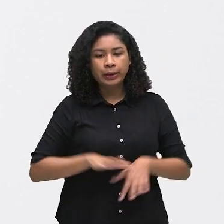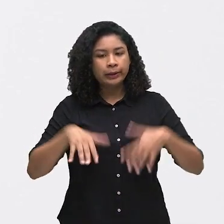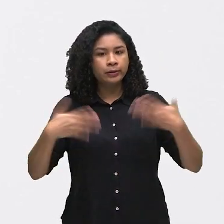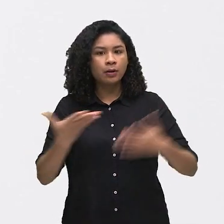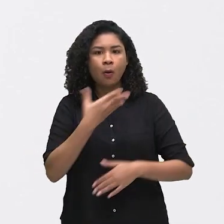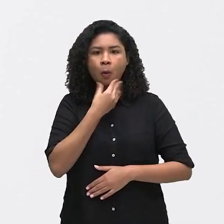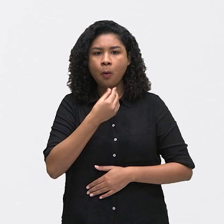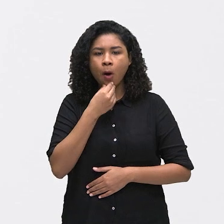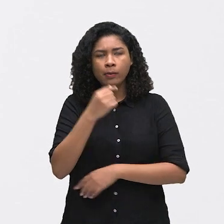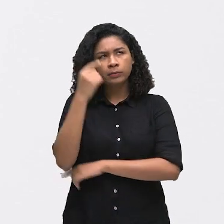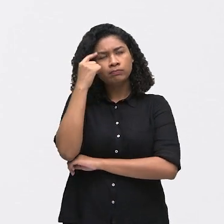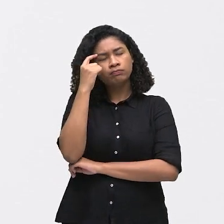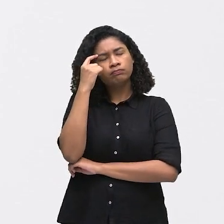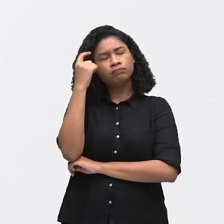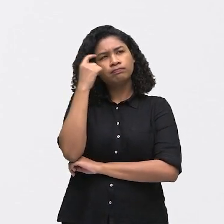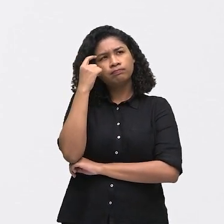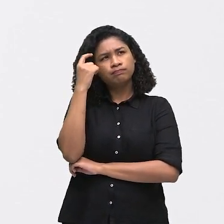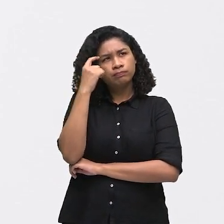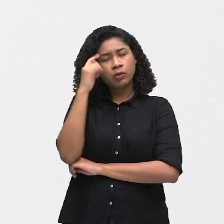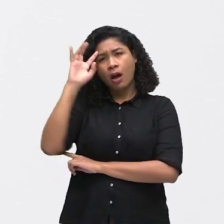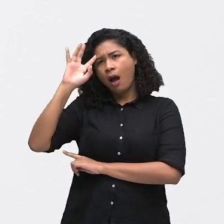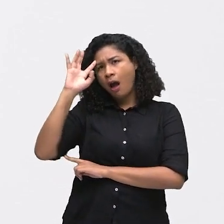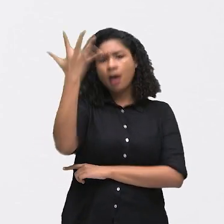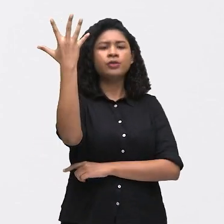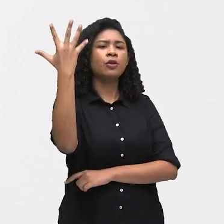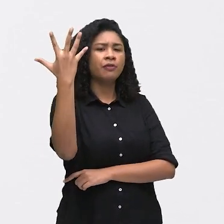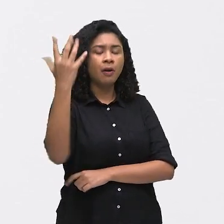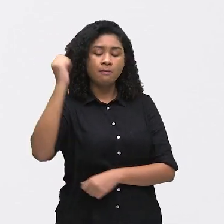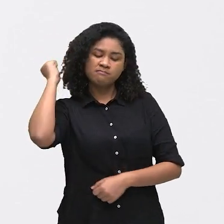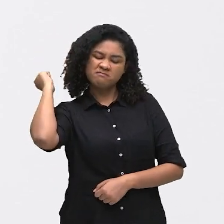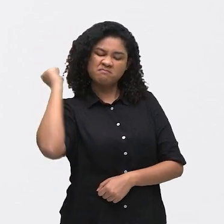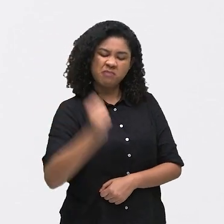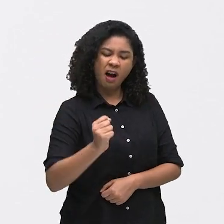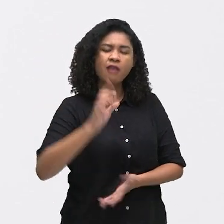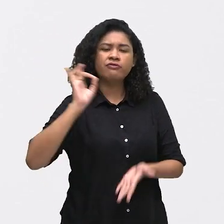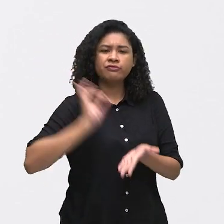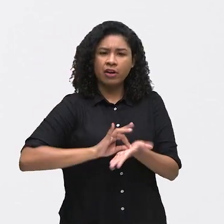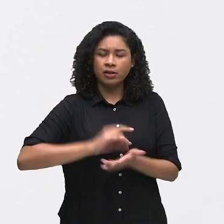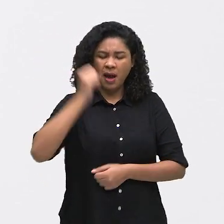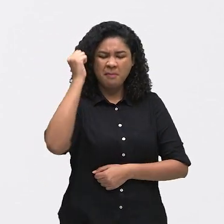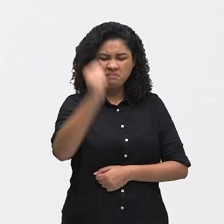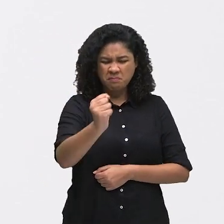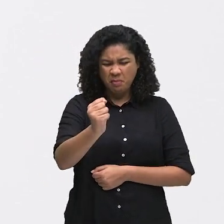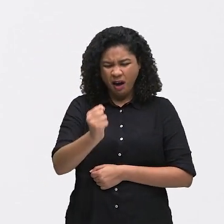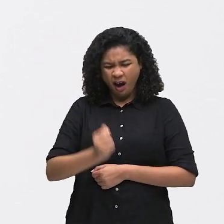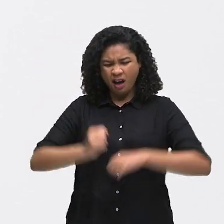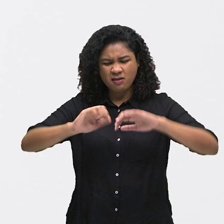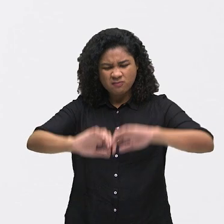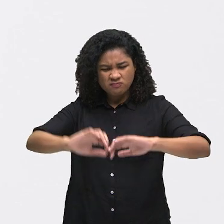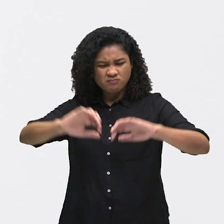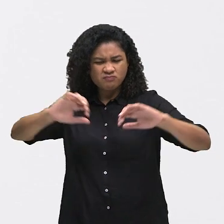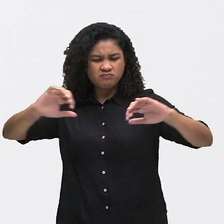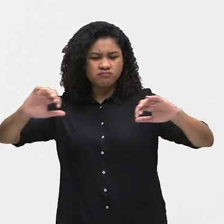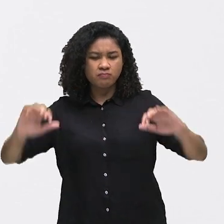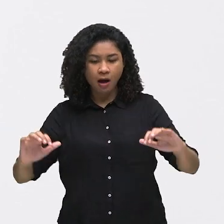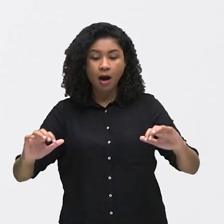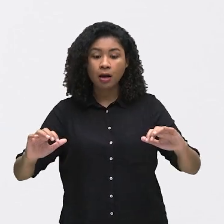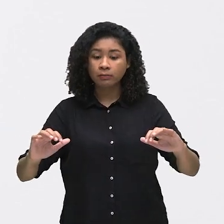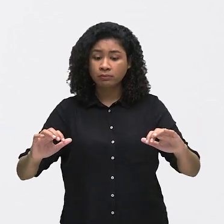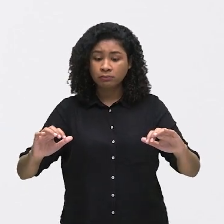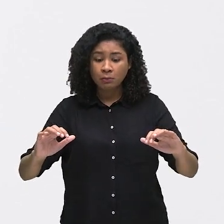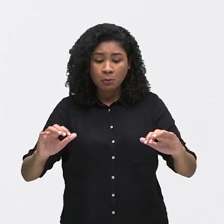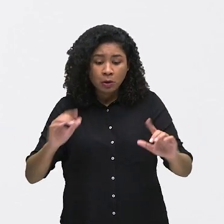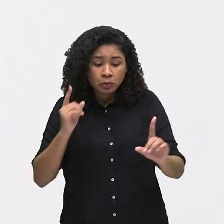no passado. Abriu-lhe a barriga, abriu no passado e naturalmente